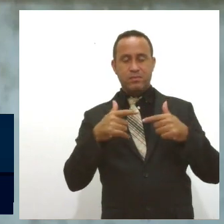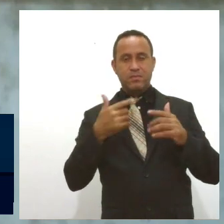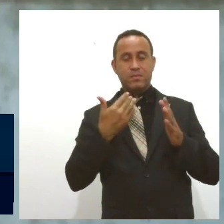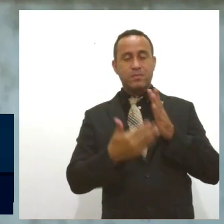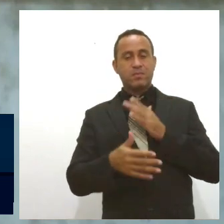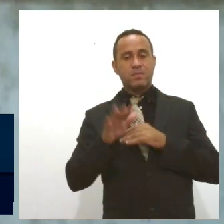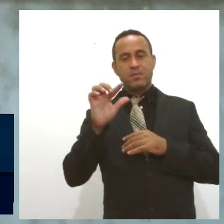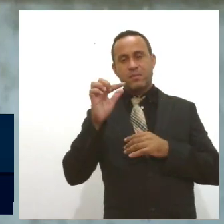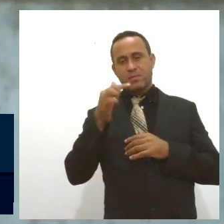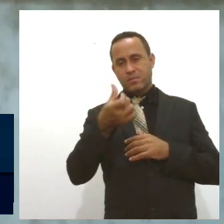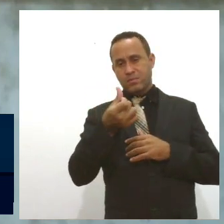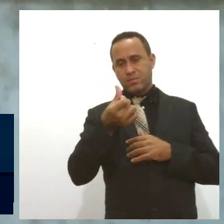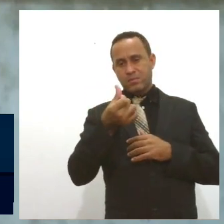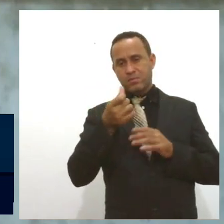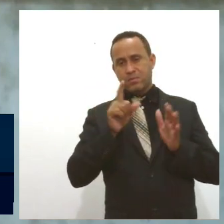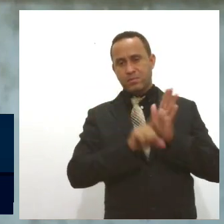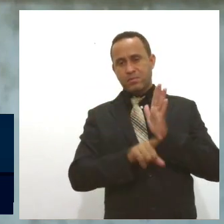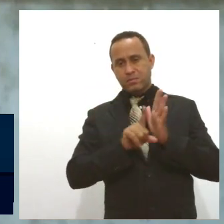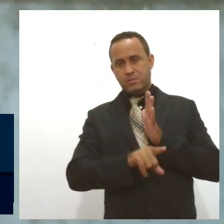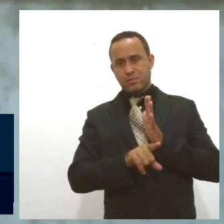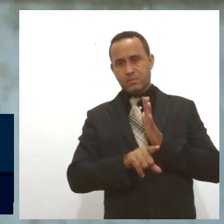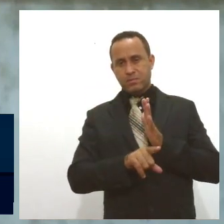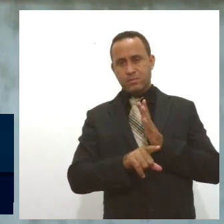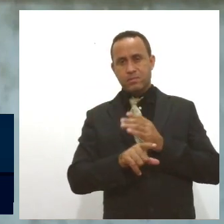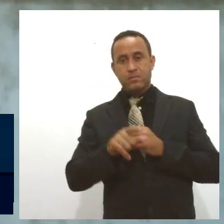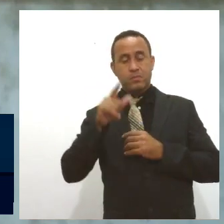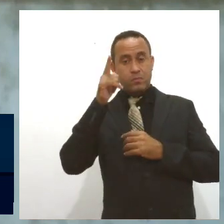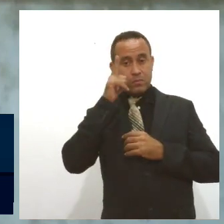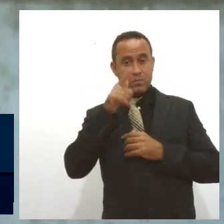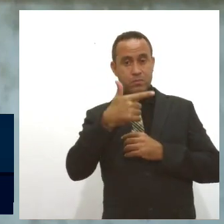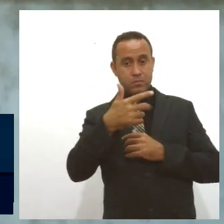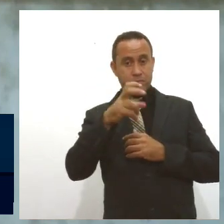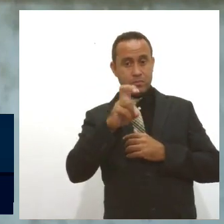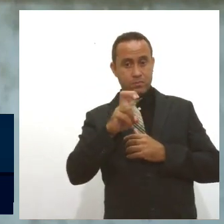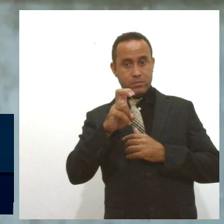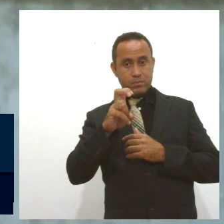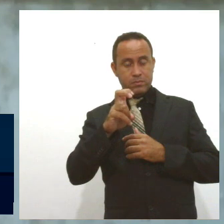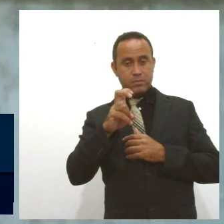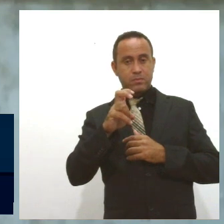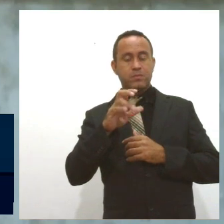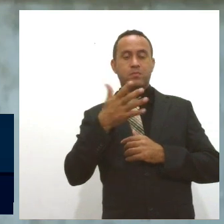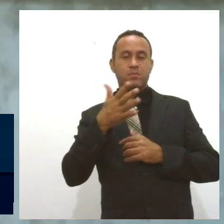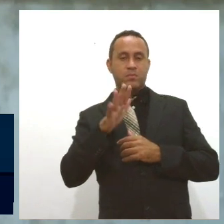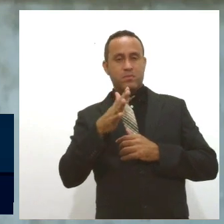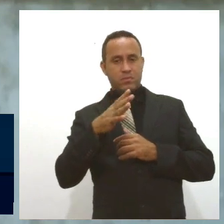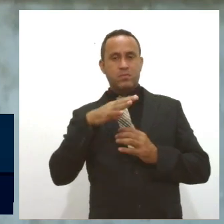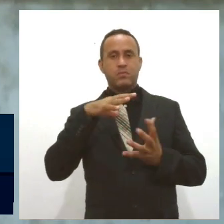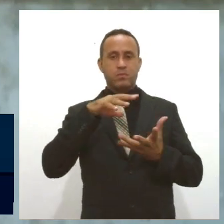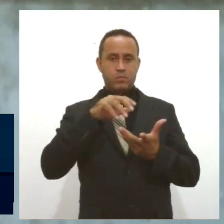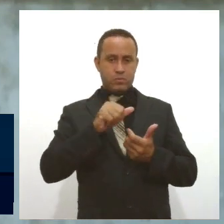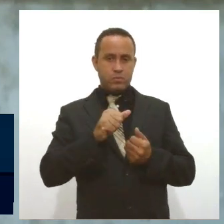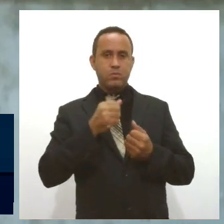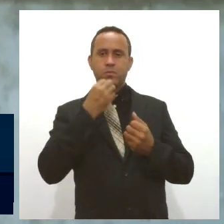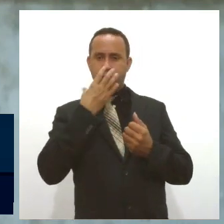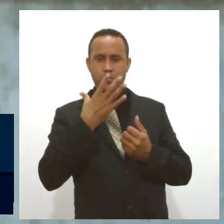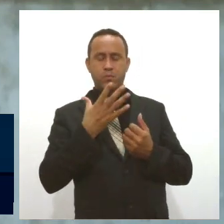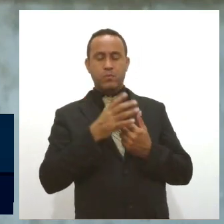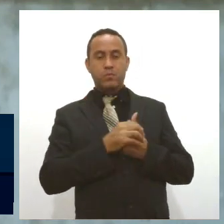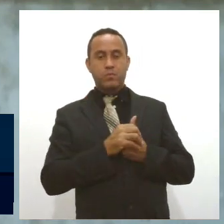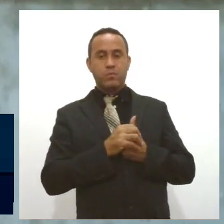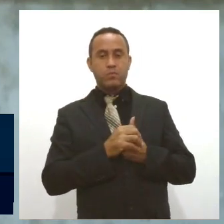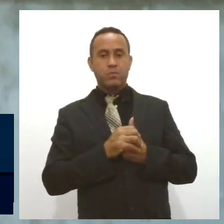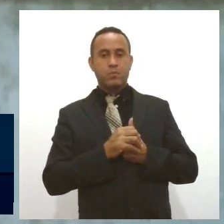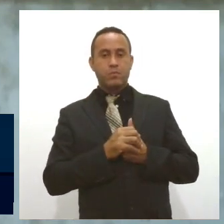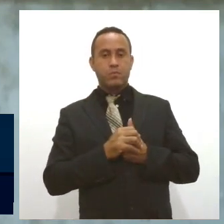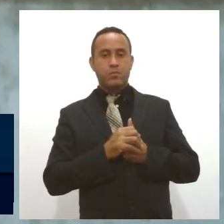6%. Né? Mas se a gente conseguir um marco de 25%, acho que a gente já está numa média mundial aceitável. Né?